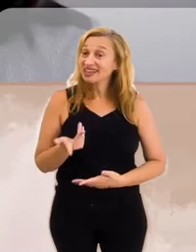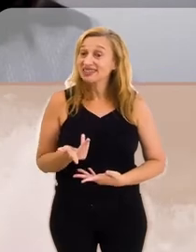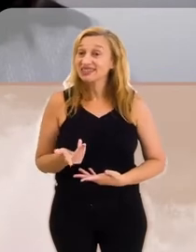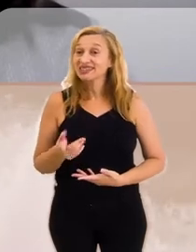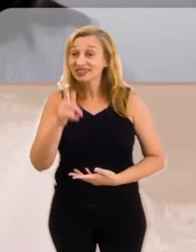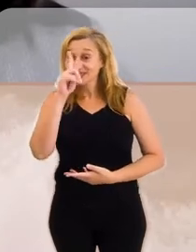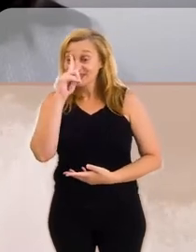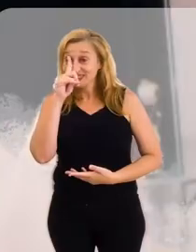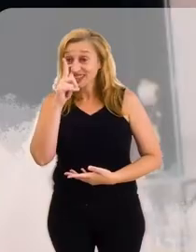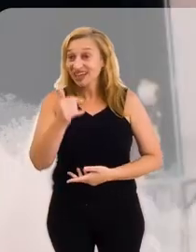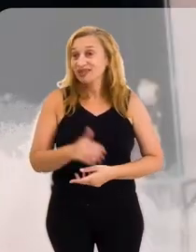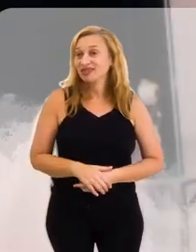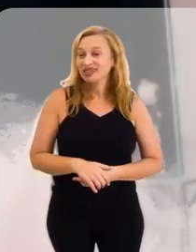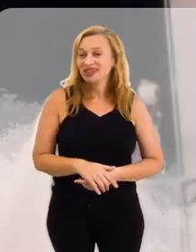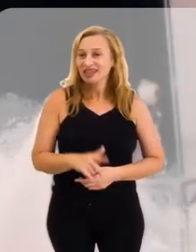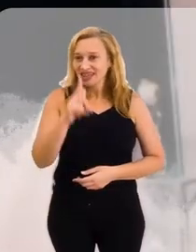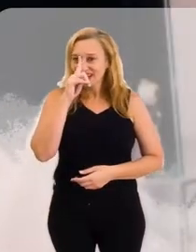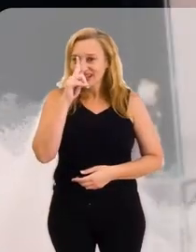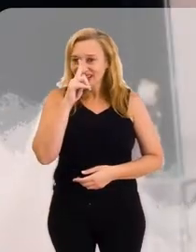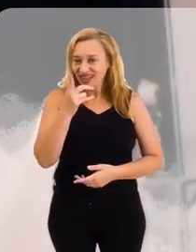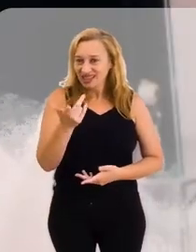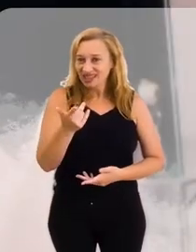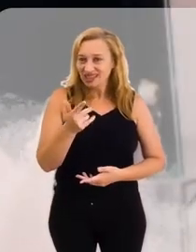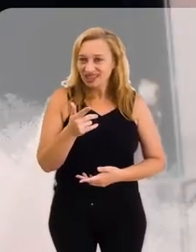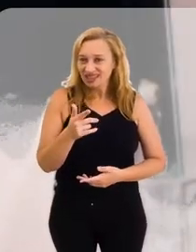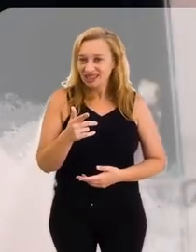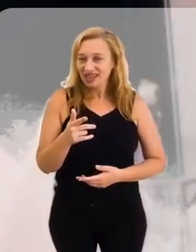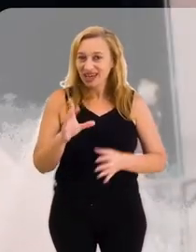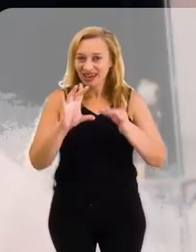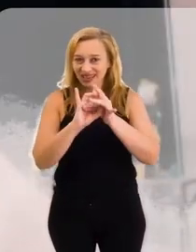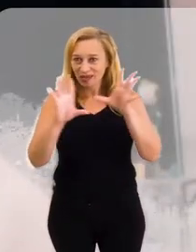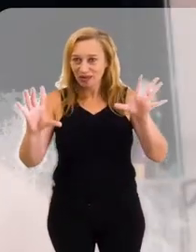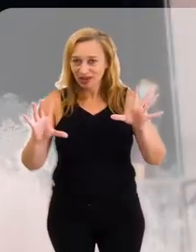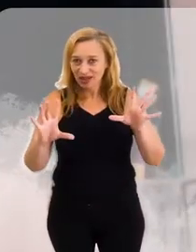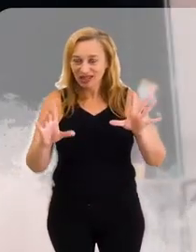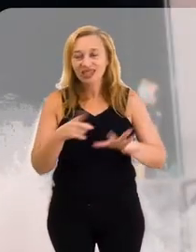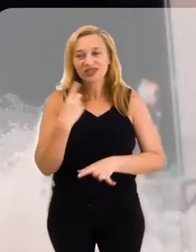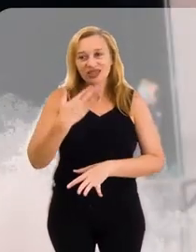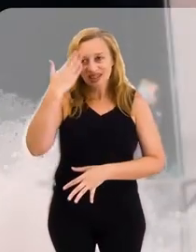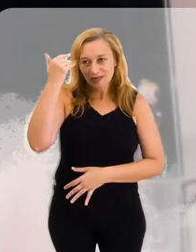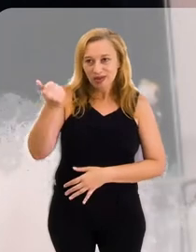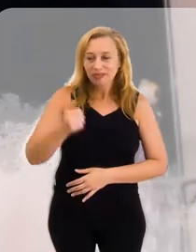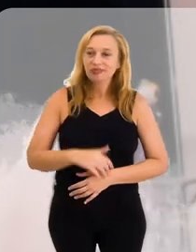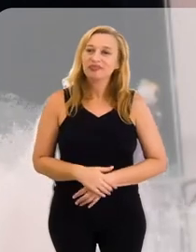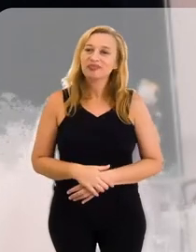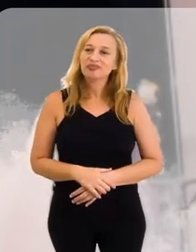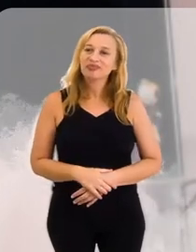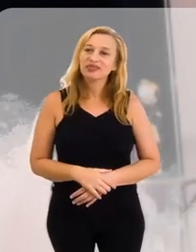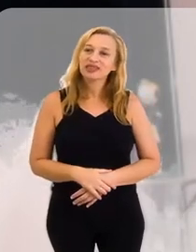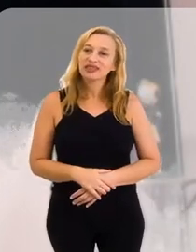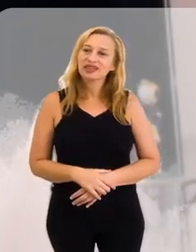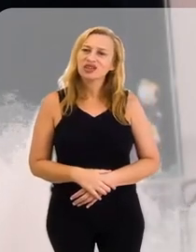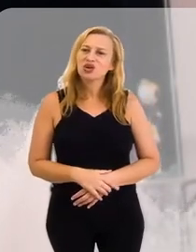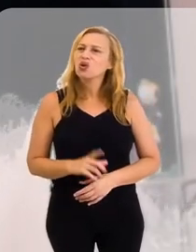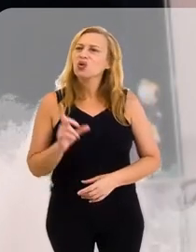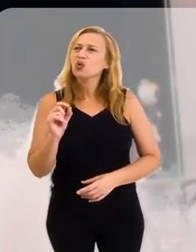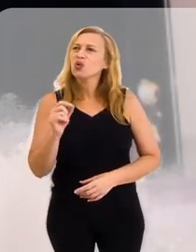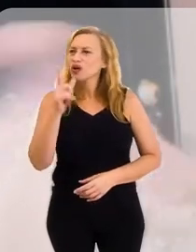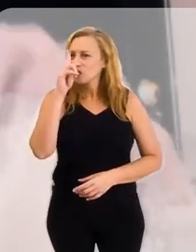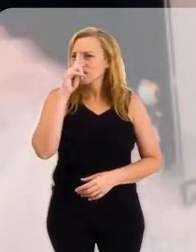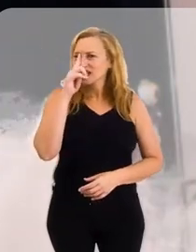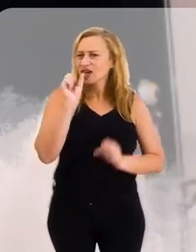falamos bastante dos gregos e a Grécia é o berço da Democracia né como a gente sabe é